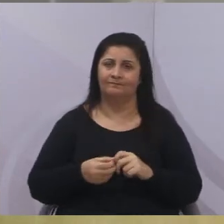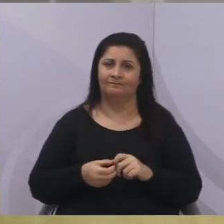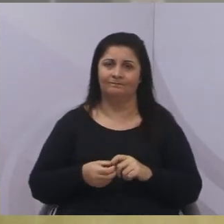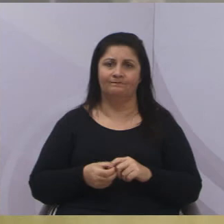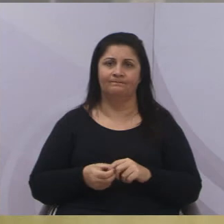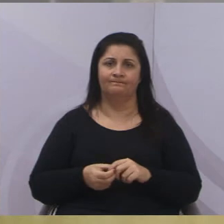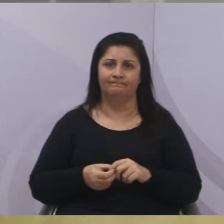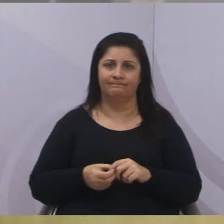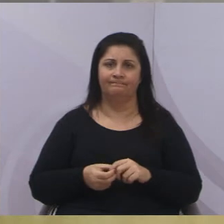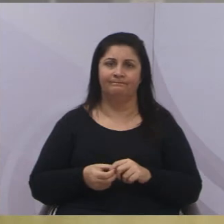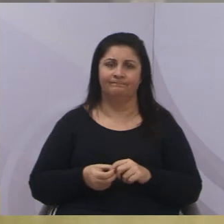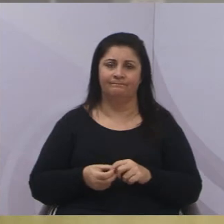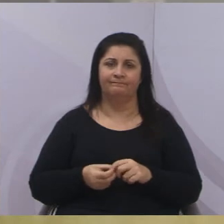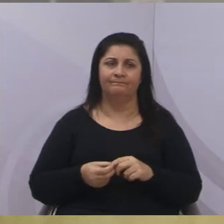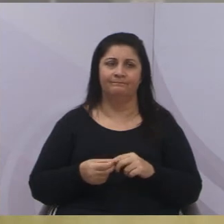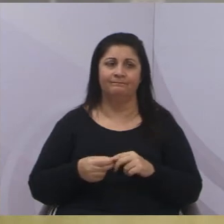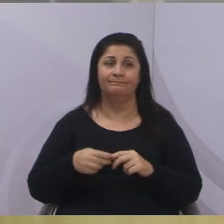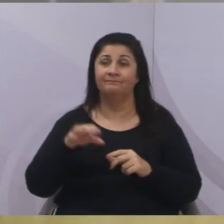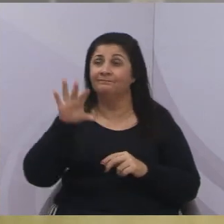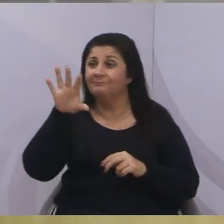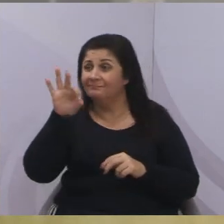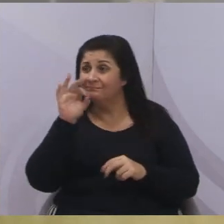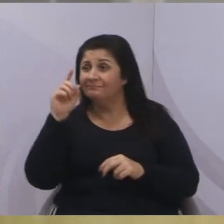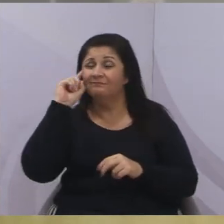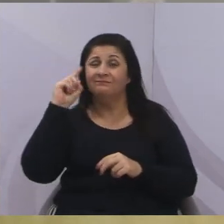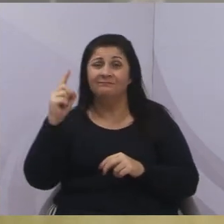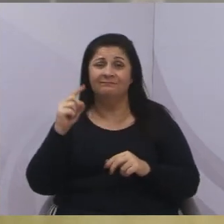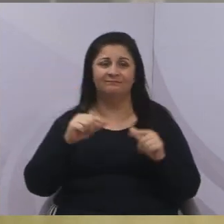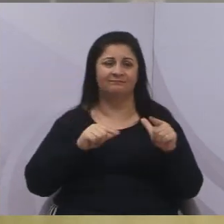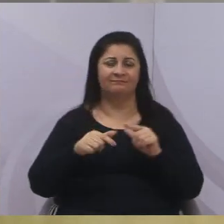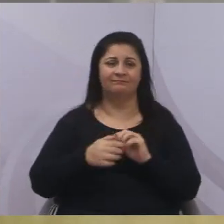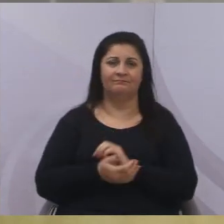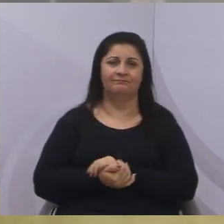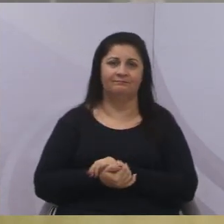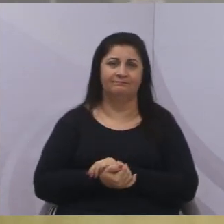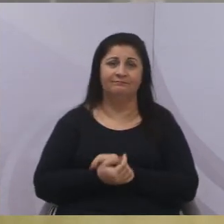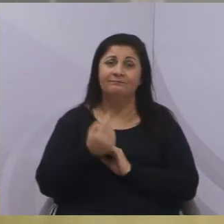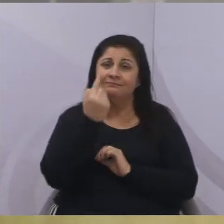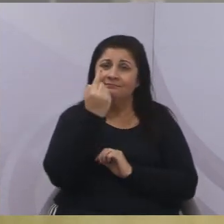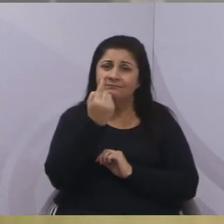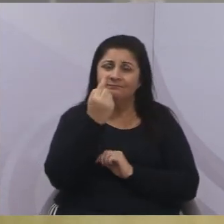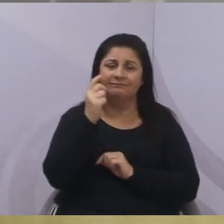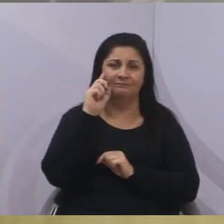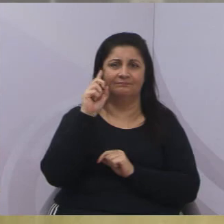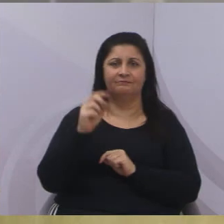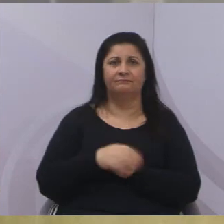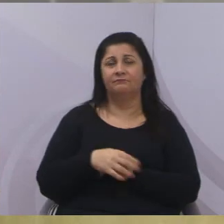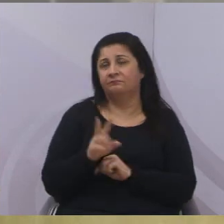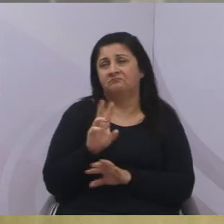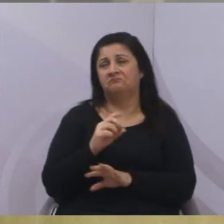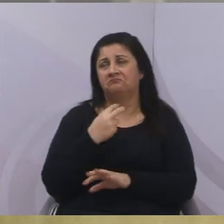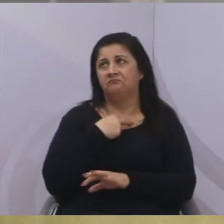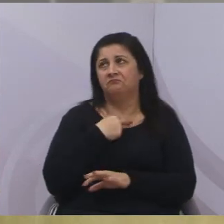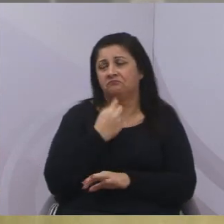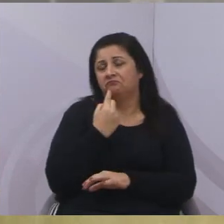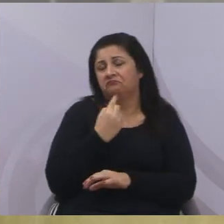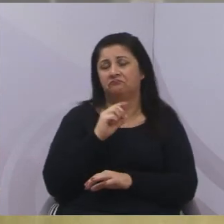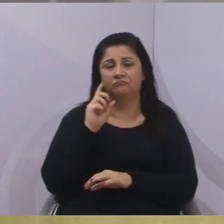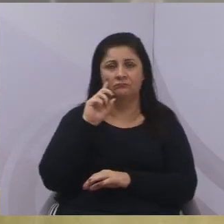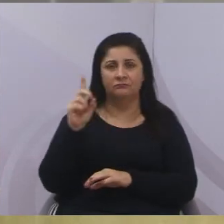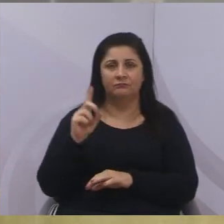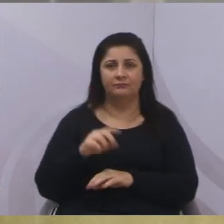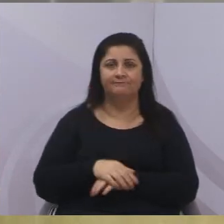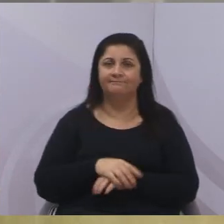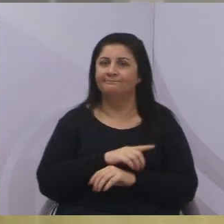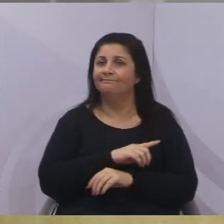rede, escolhendo o dia do trabalho, né? É um dia, eu só posso um dia, eu só posso